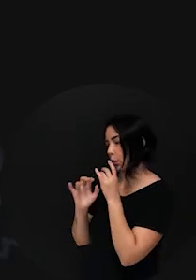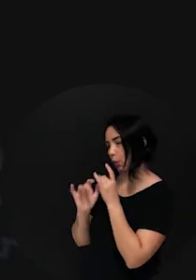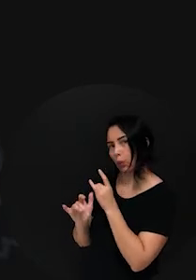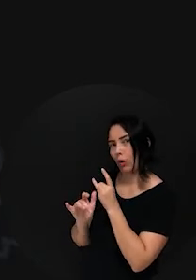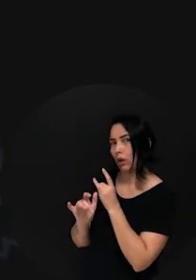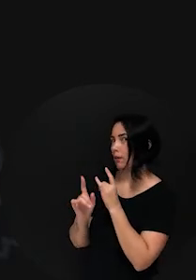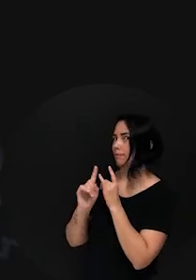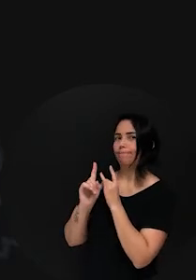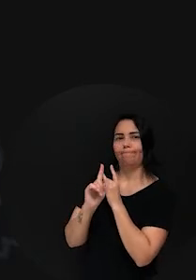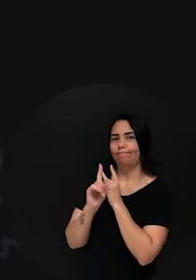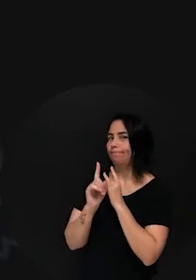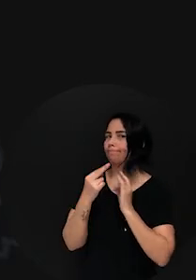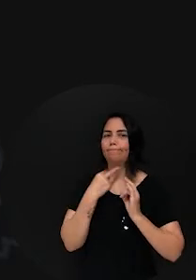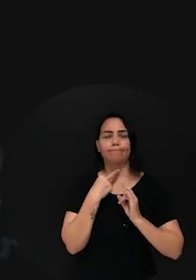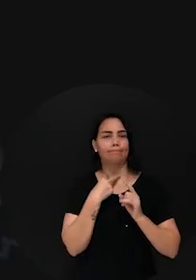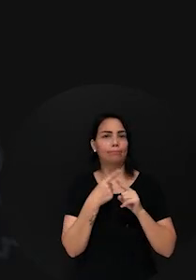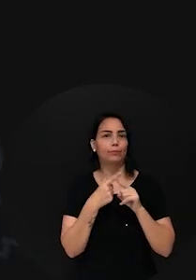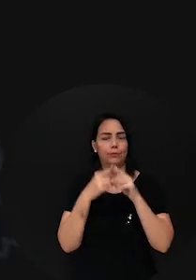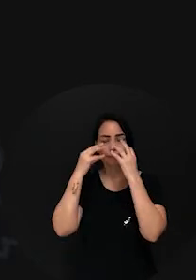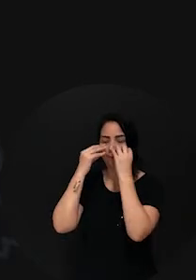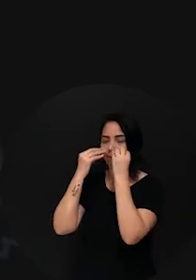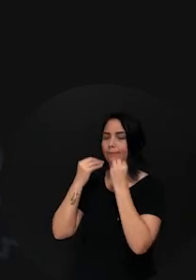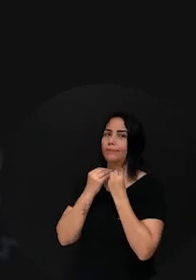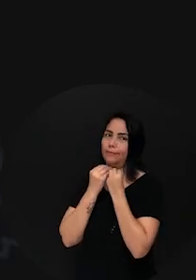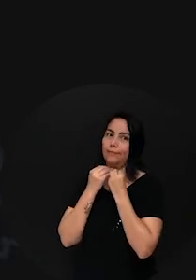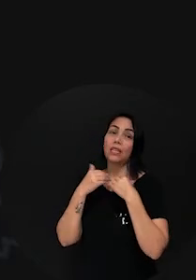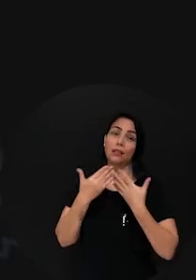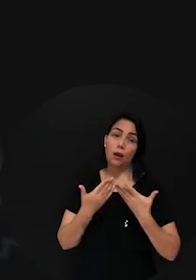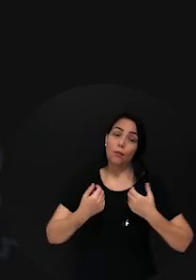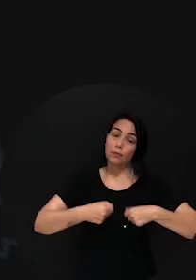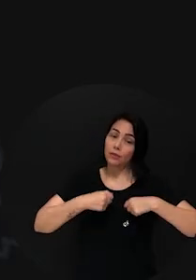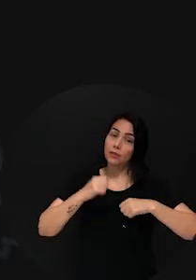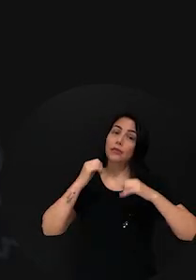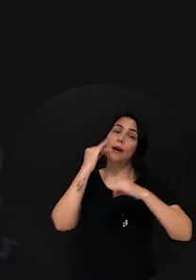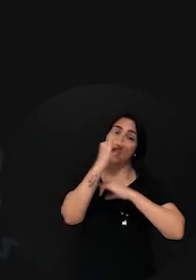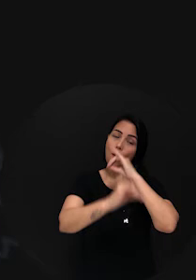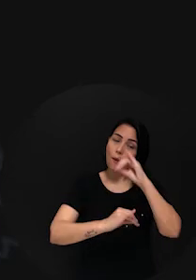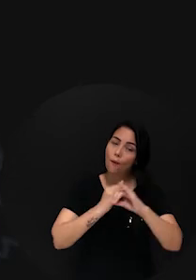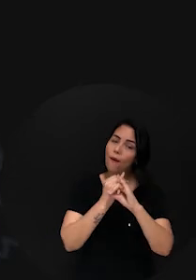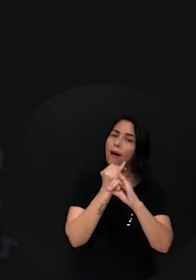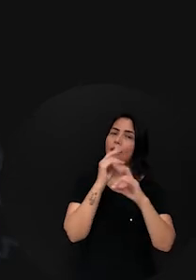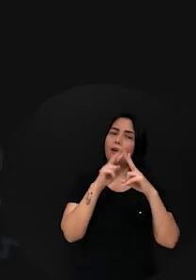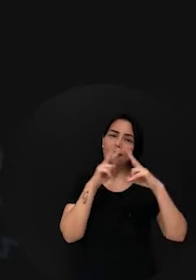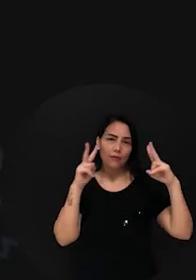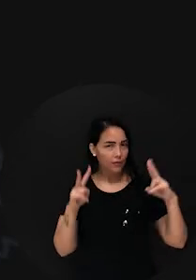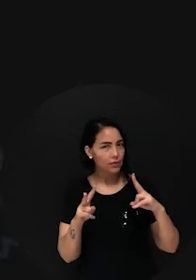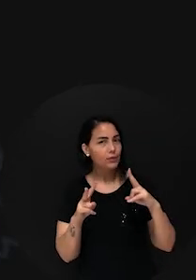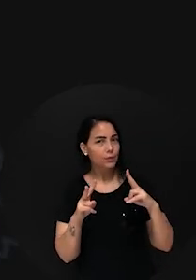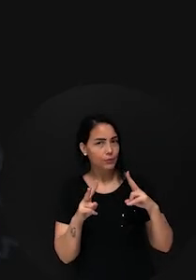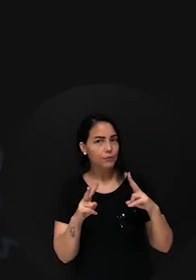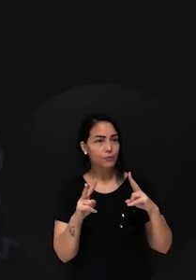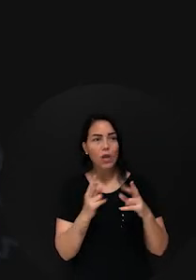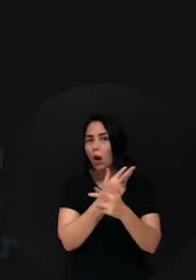sopro, todos eles vão estar no formato online. O demais, presencial.